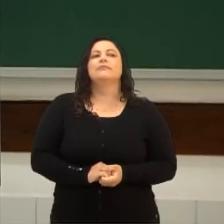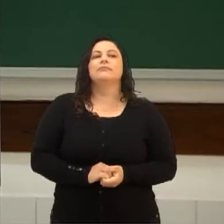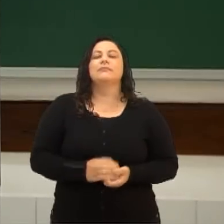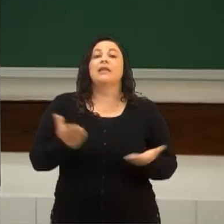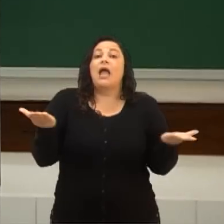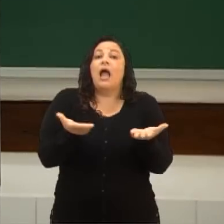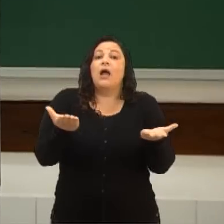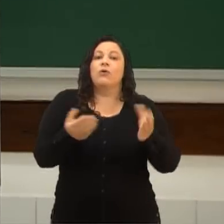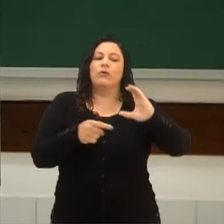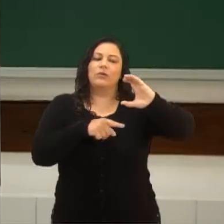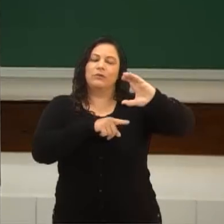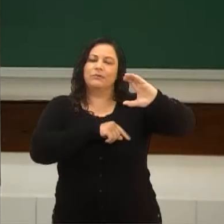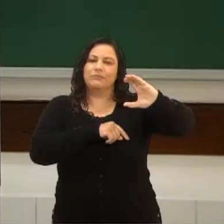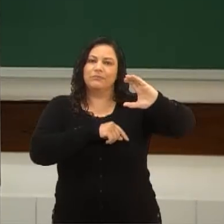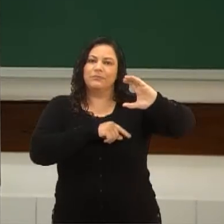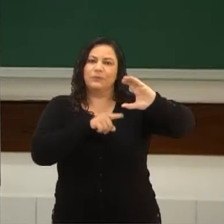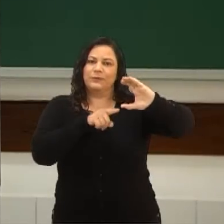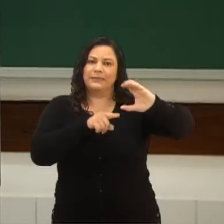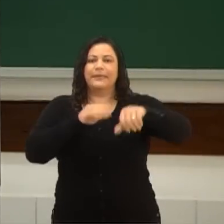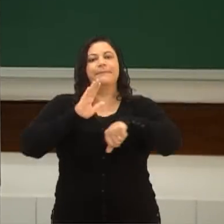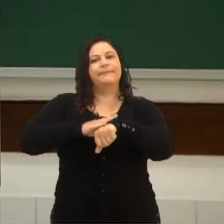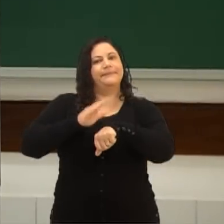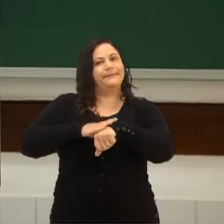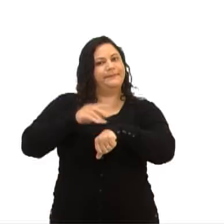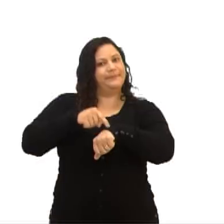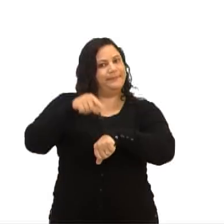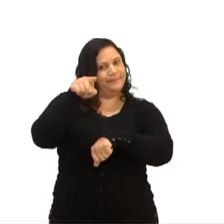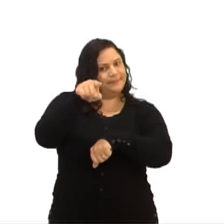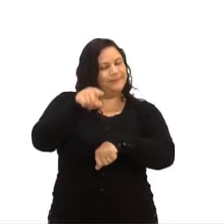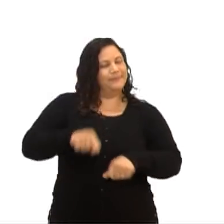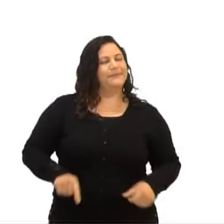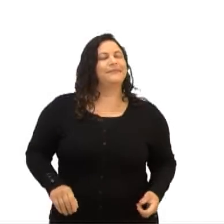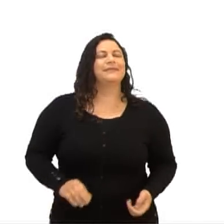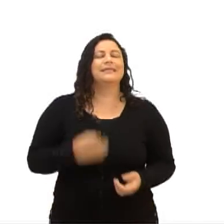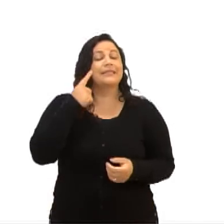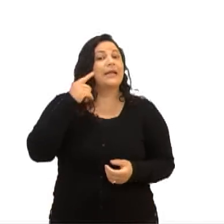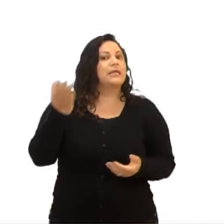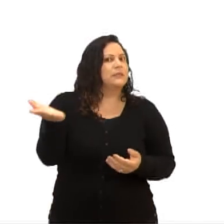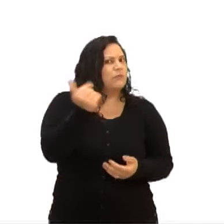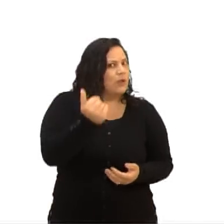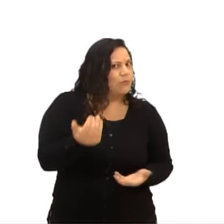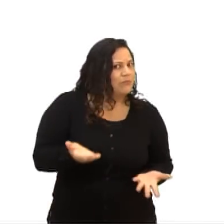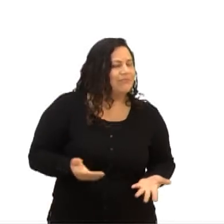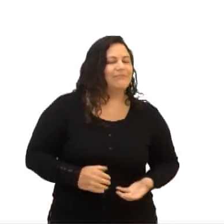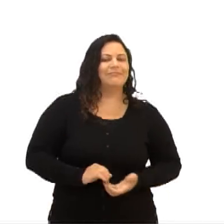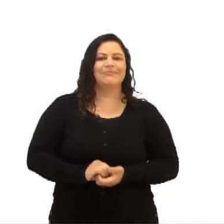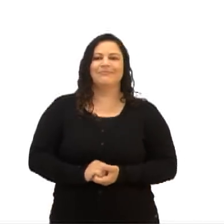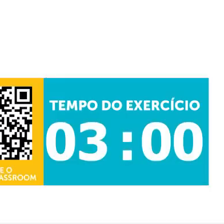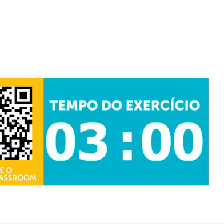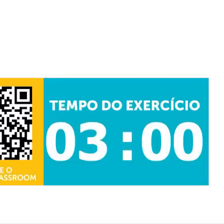C, item C do exercício 1. Com vocês, pessoal, vamos que vamos.